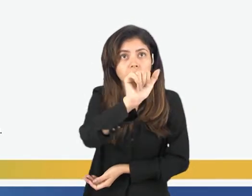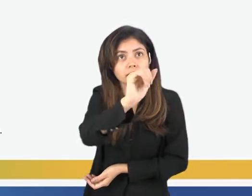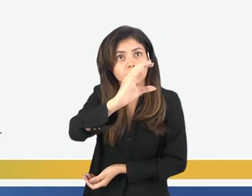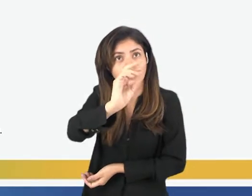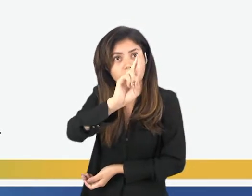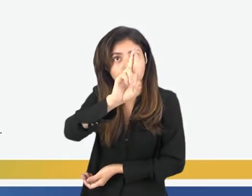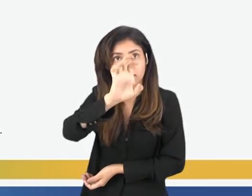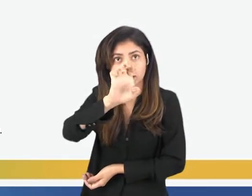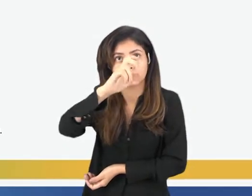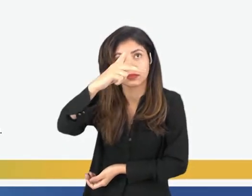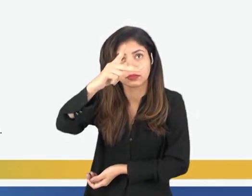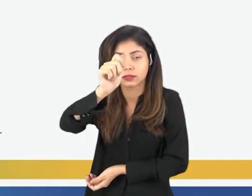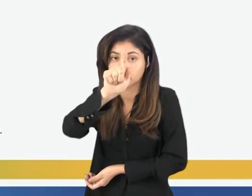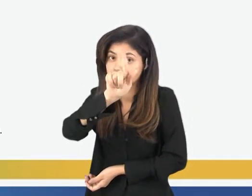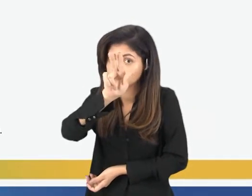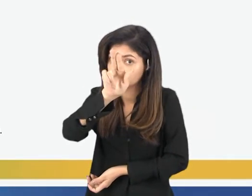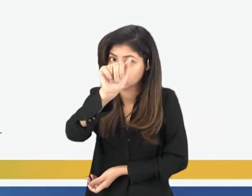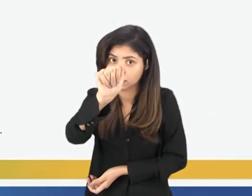ver um trechinho também.